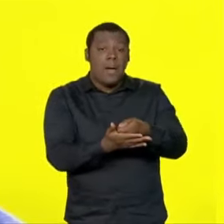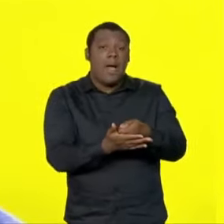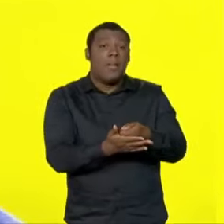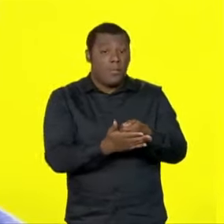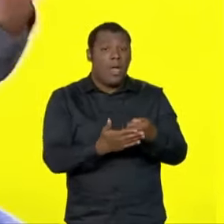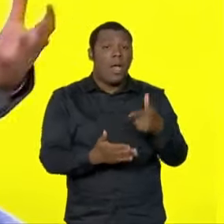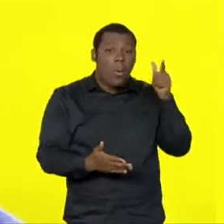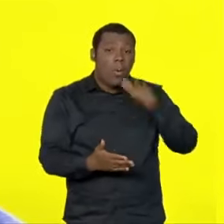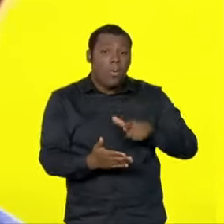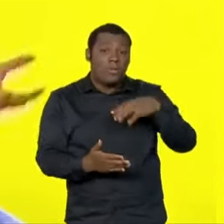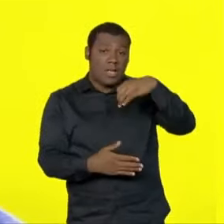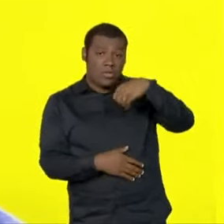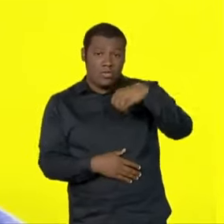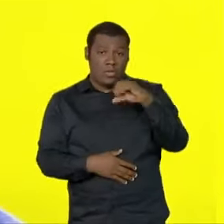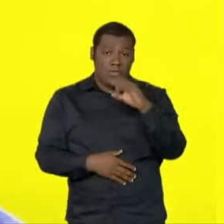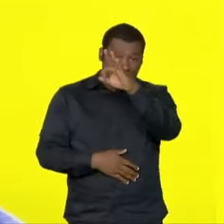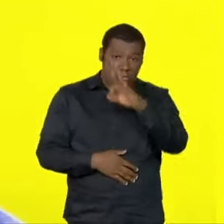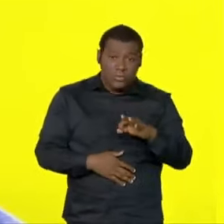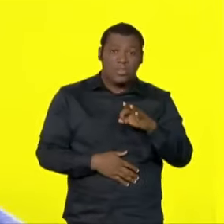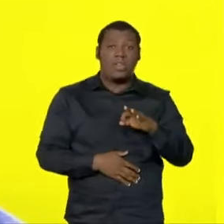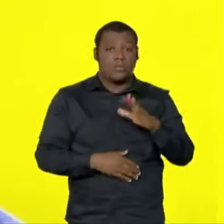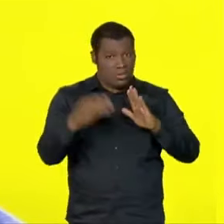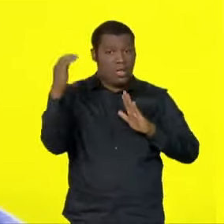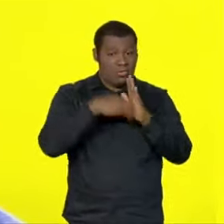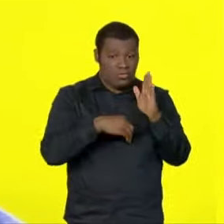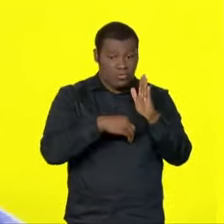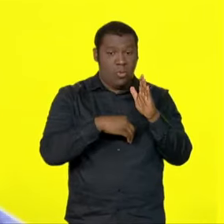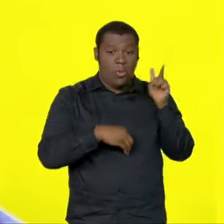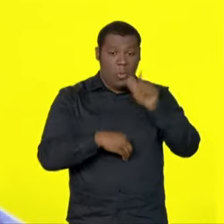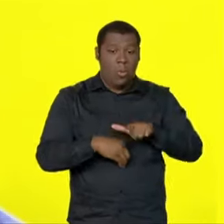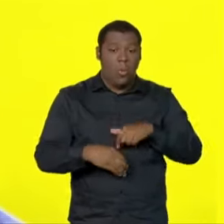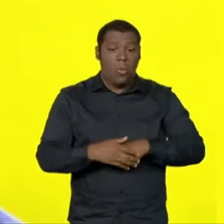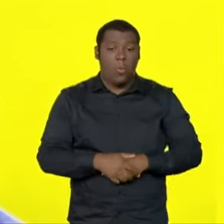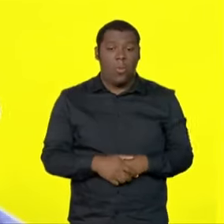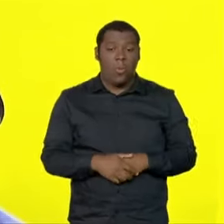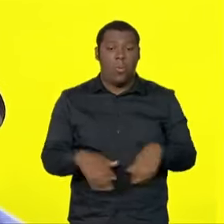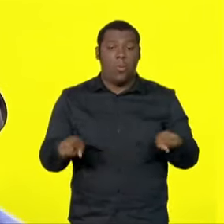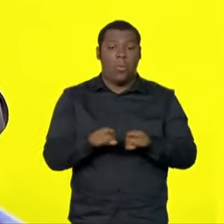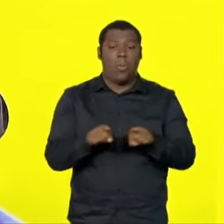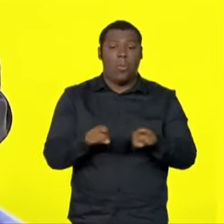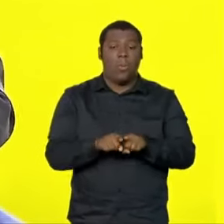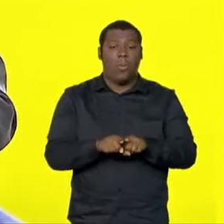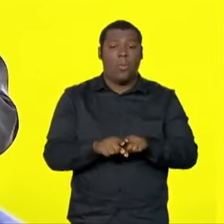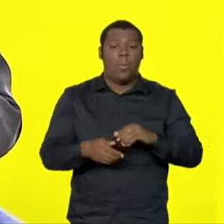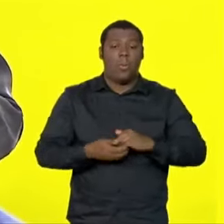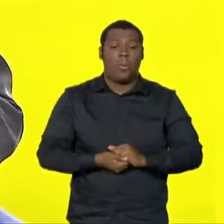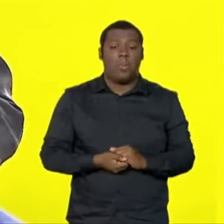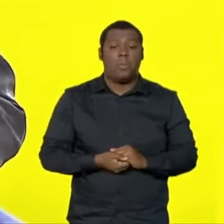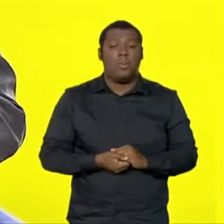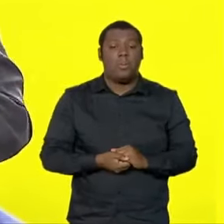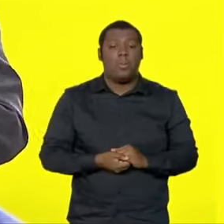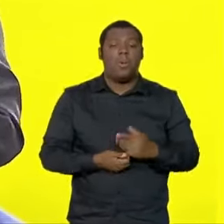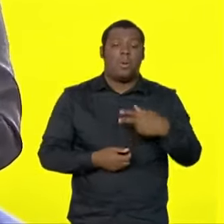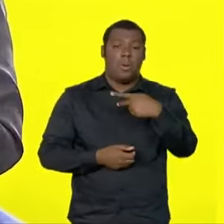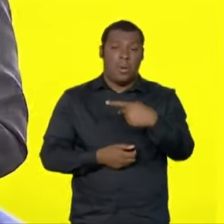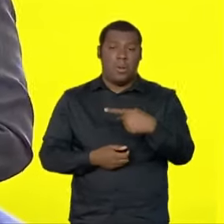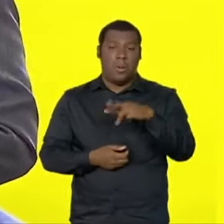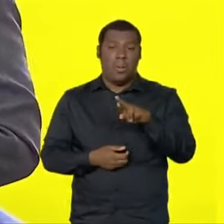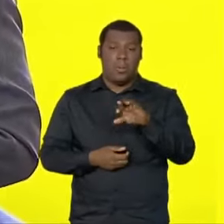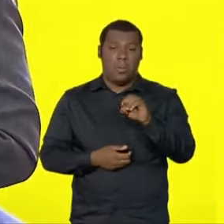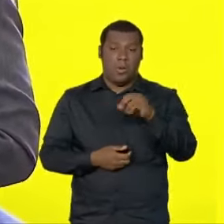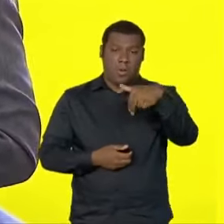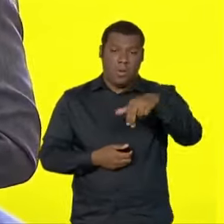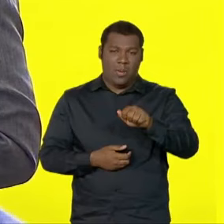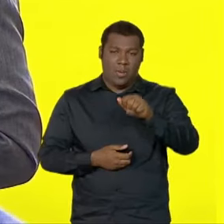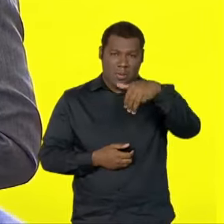significativo que permite que as pessoas possam quitar as suas dívidas. Também, no caso do Pronamp, presidente, muita